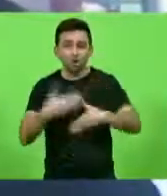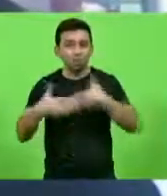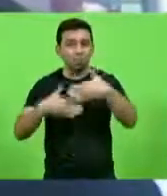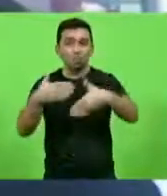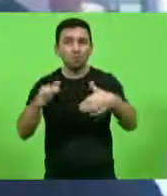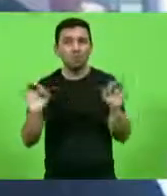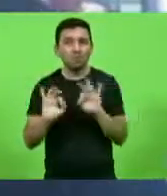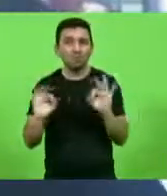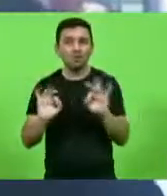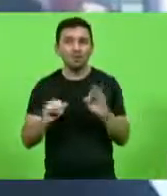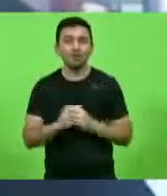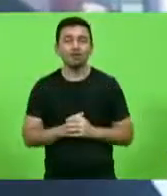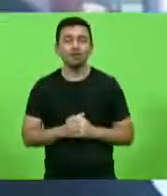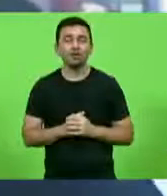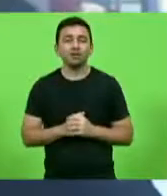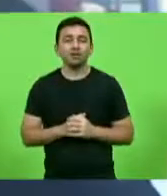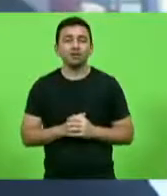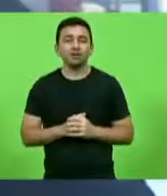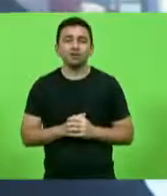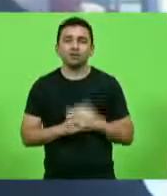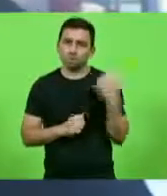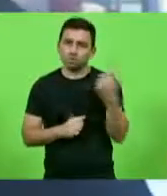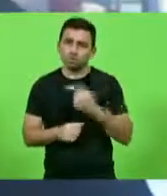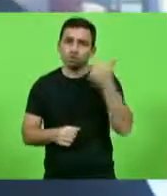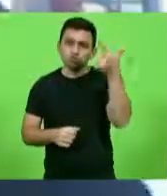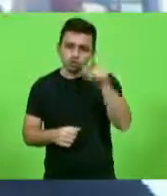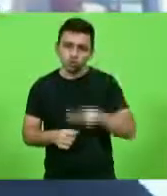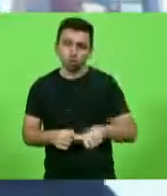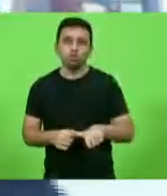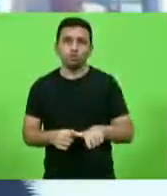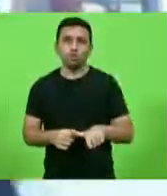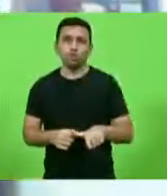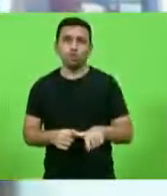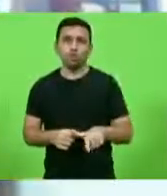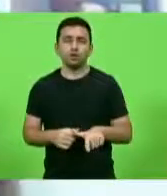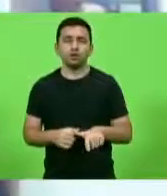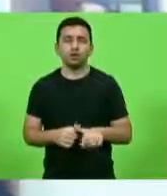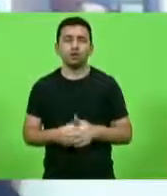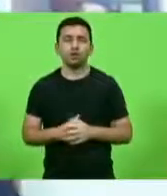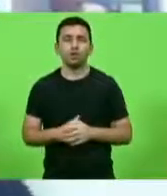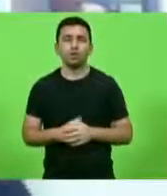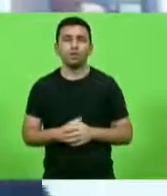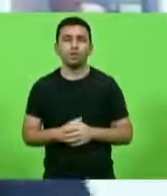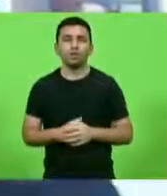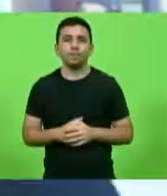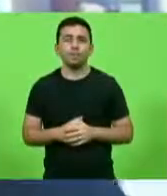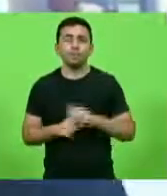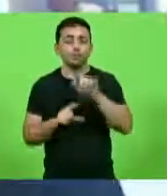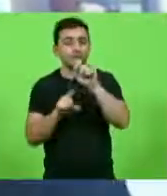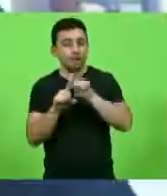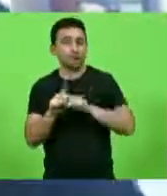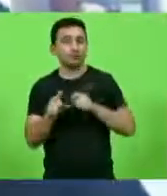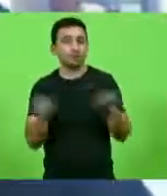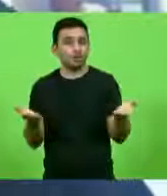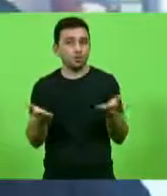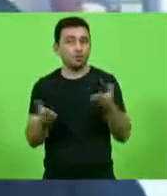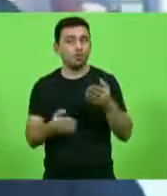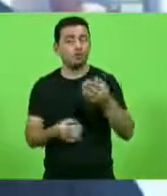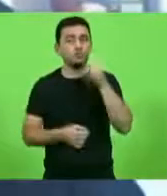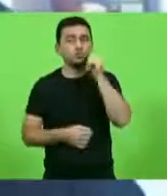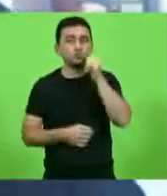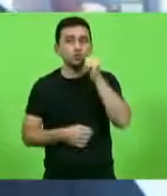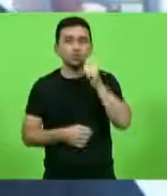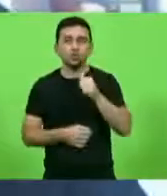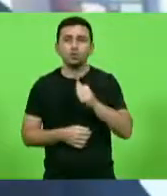ou mais. Entende? Então, a gente reativou, inclusive, para ser o mês da mulher. E, Minotto,